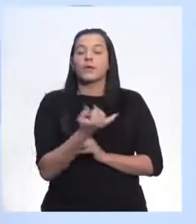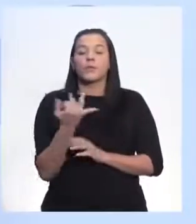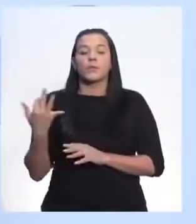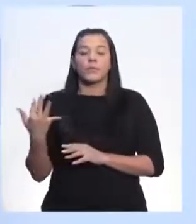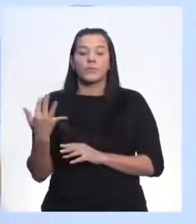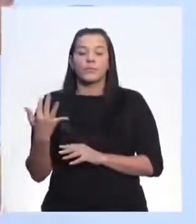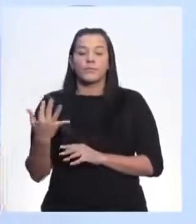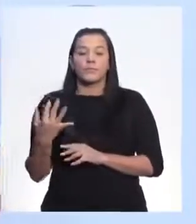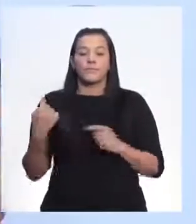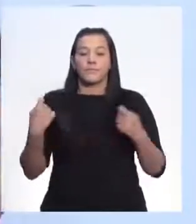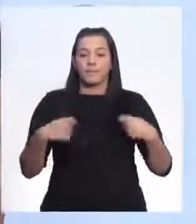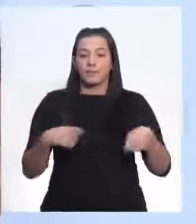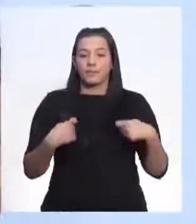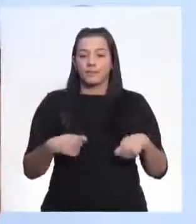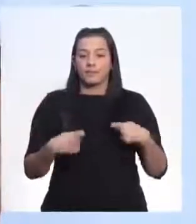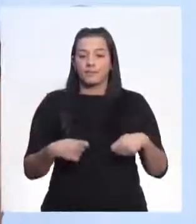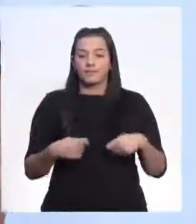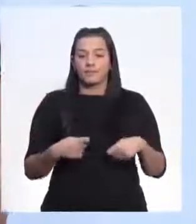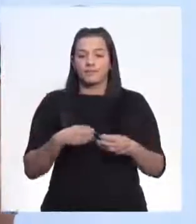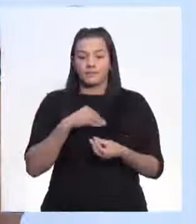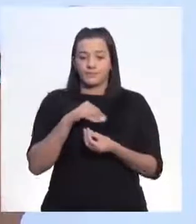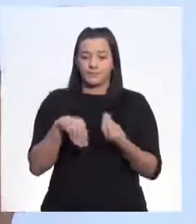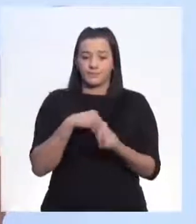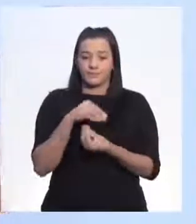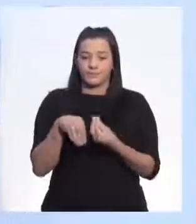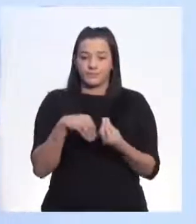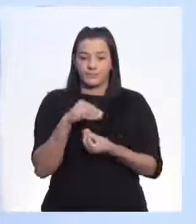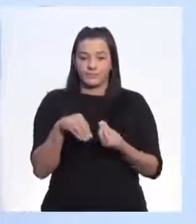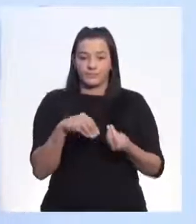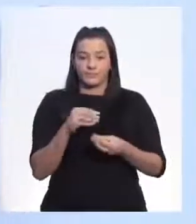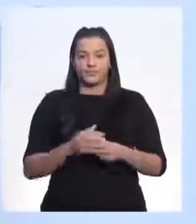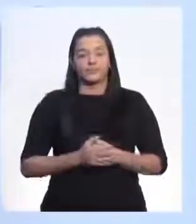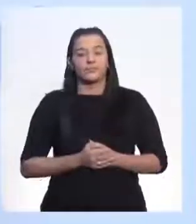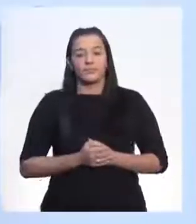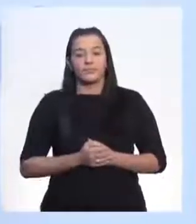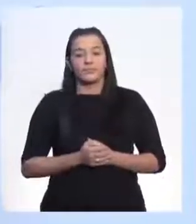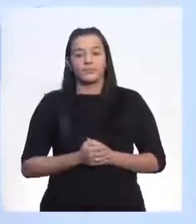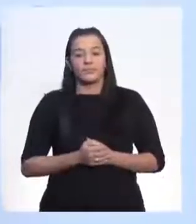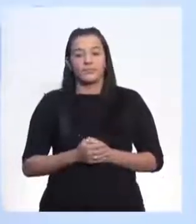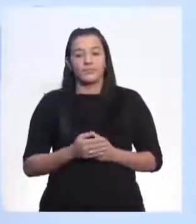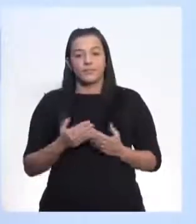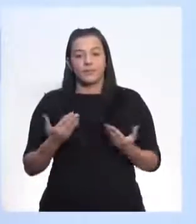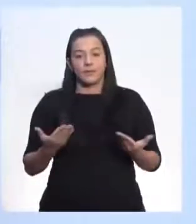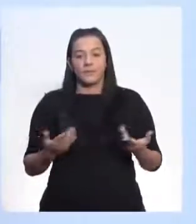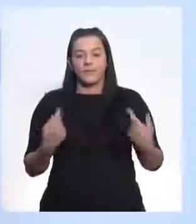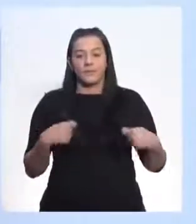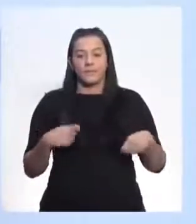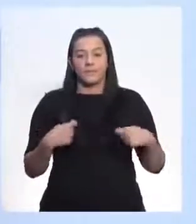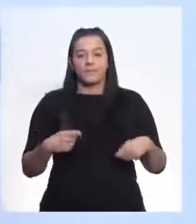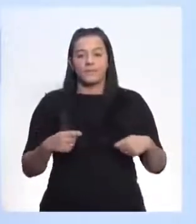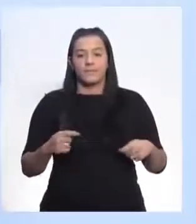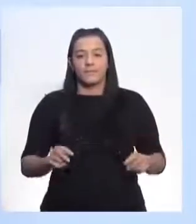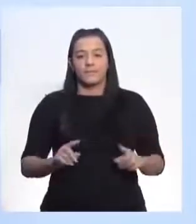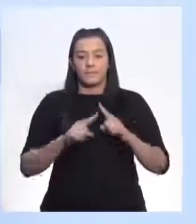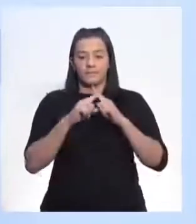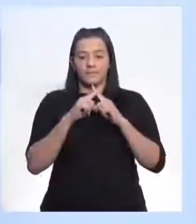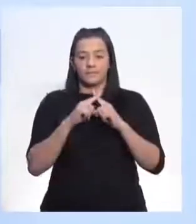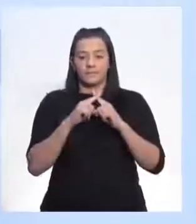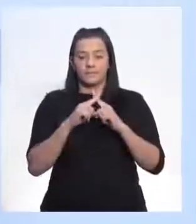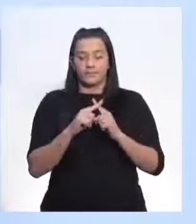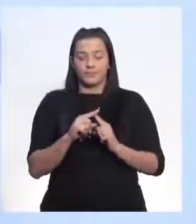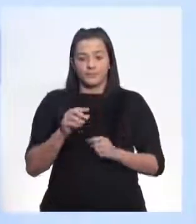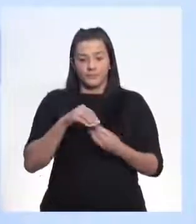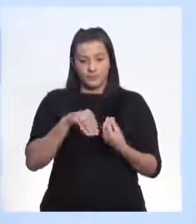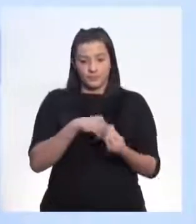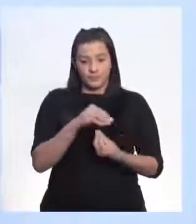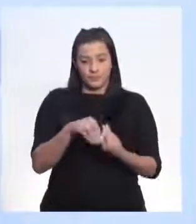Para saber, eu tenho que mesclar essas possibilidades. E para mesclar, eu multiplico. Lembra?